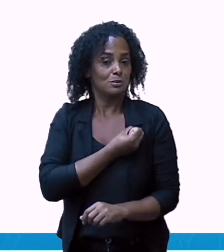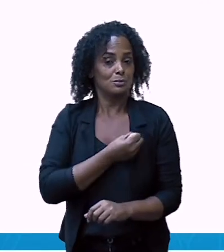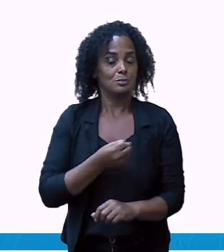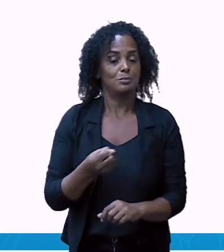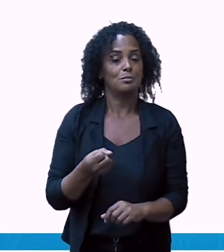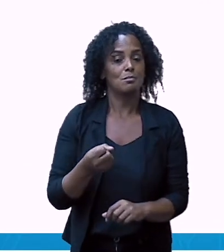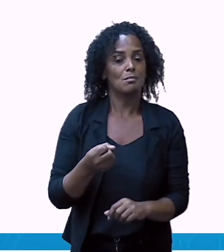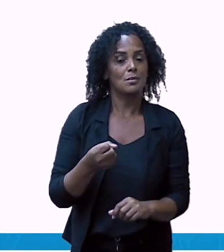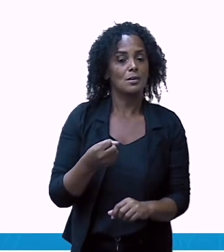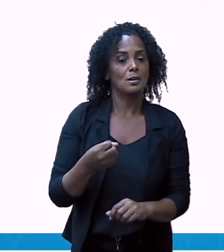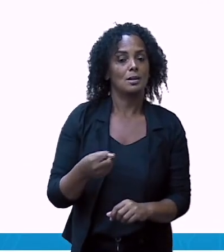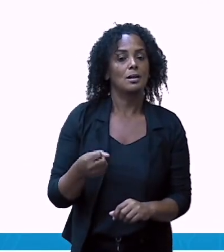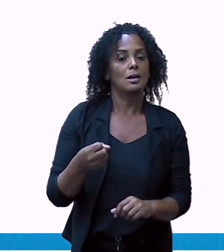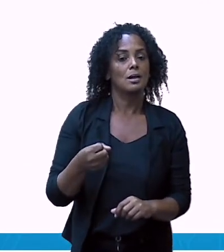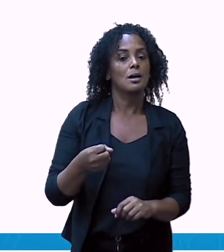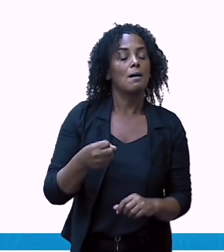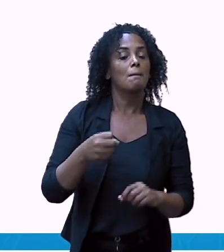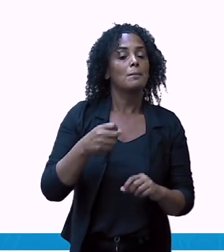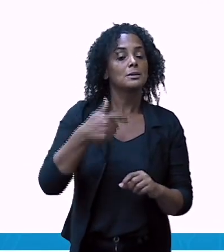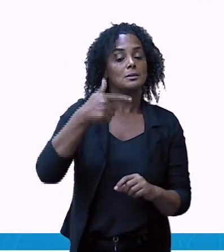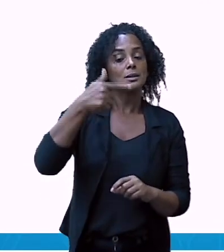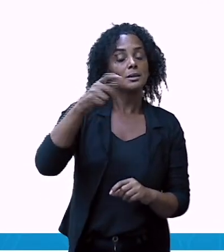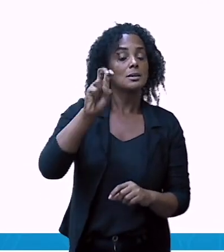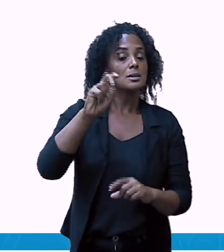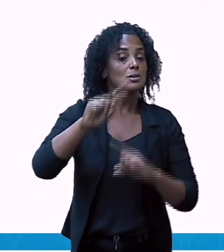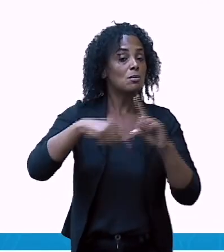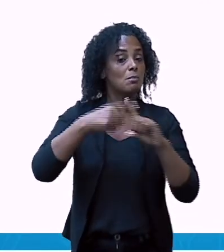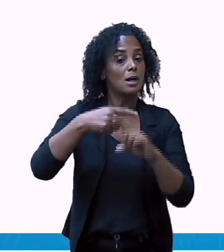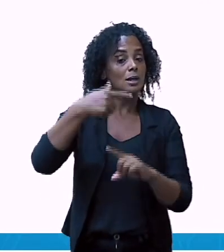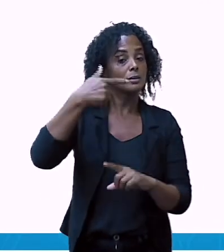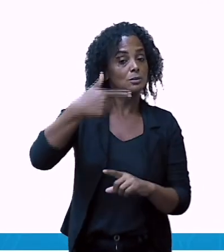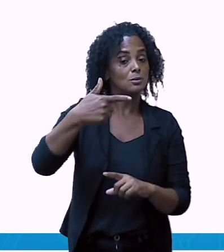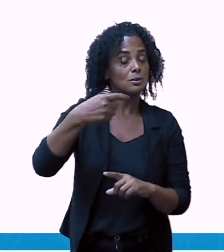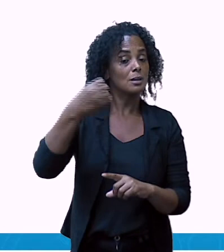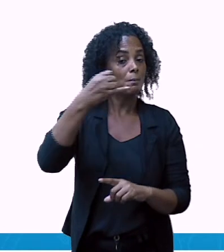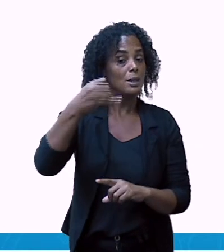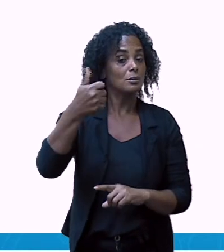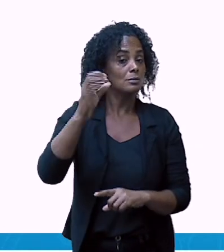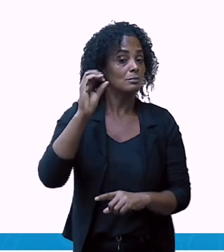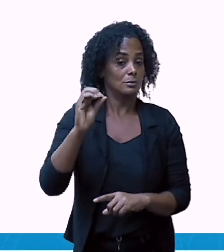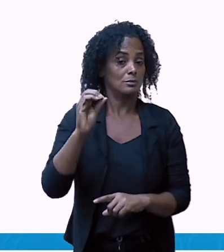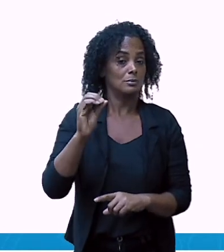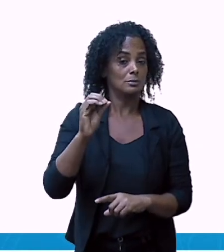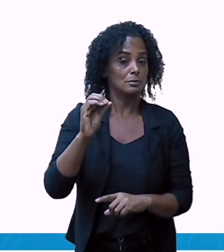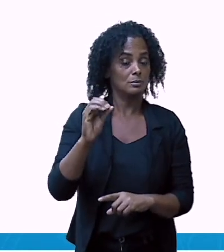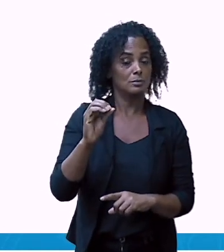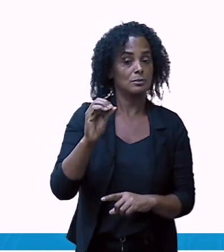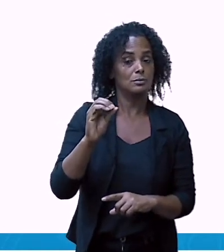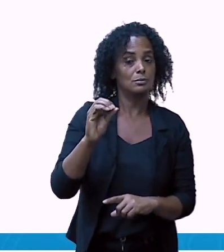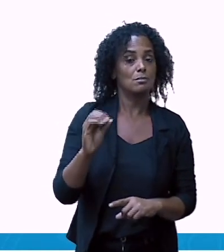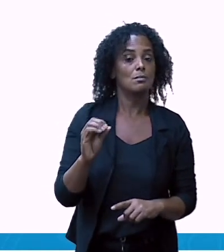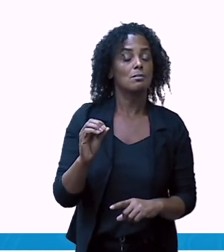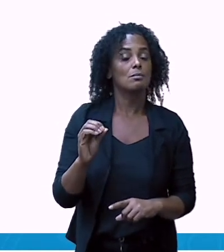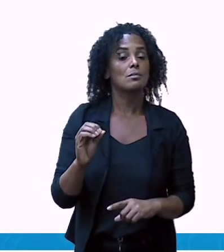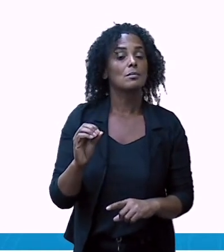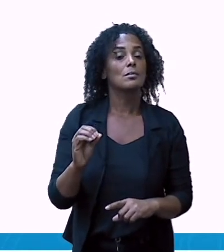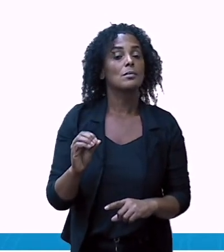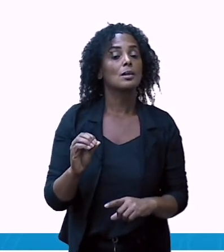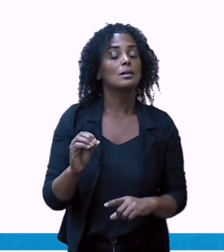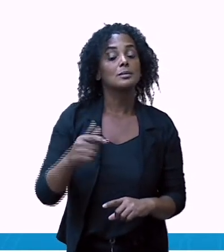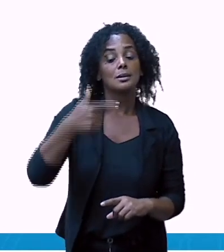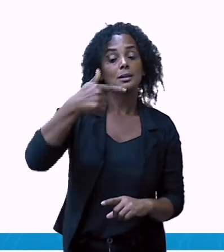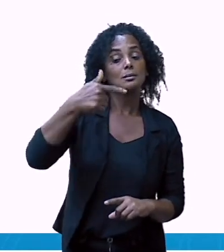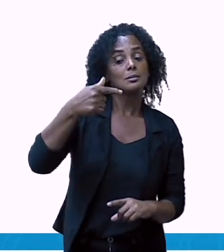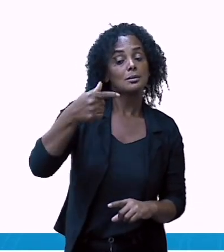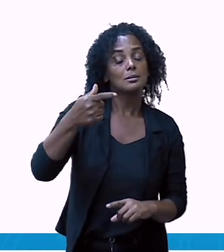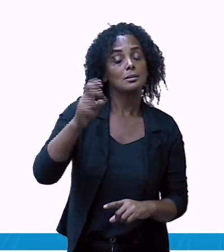Menos 10. Agora eu tenho que resolver qual operação? 75 mais